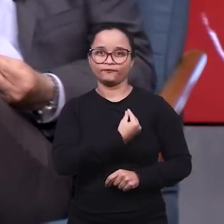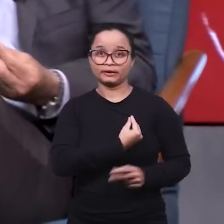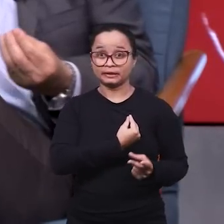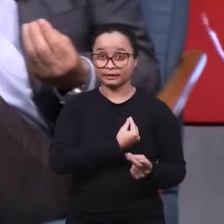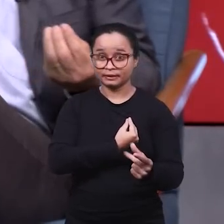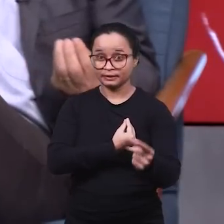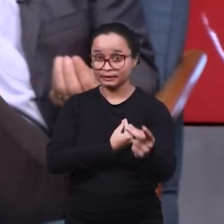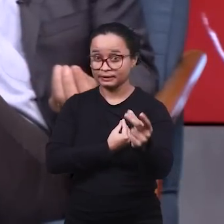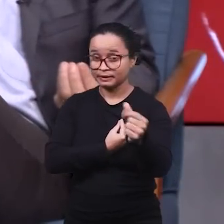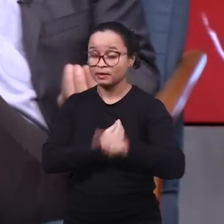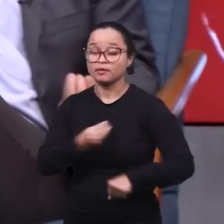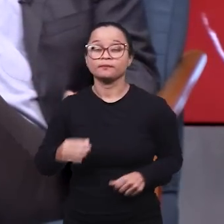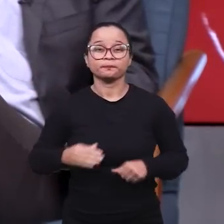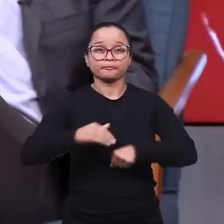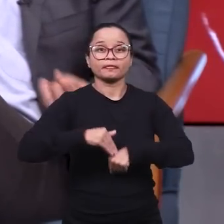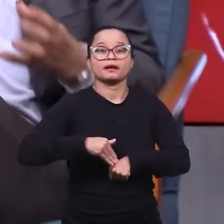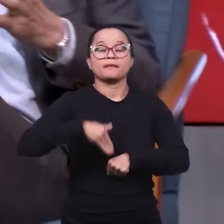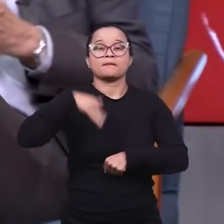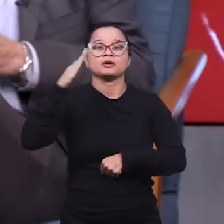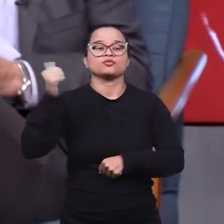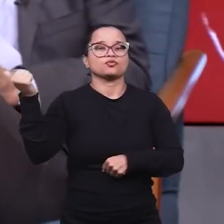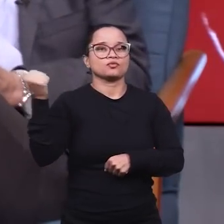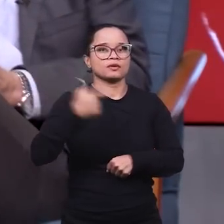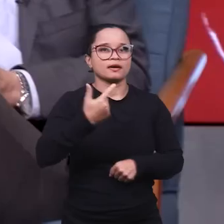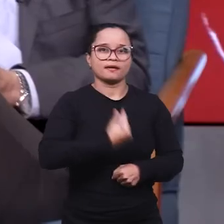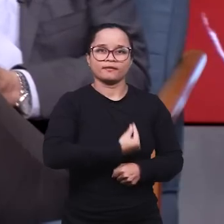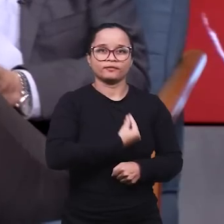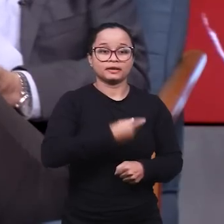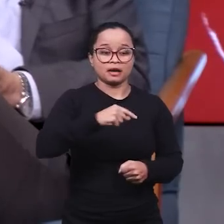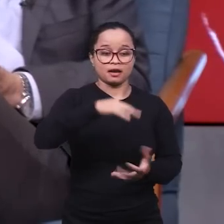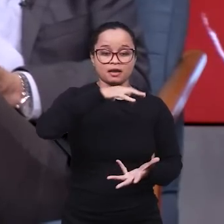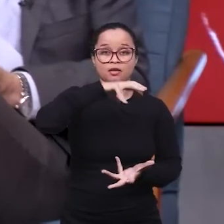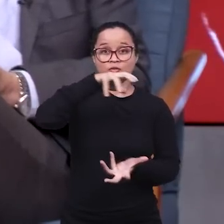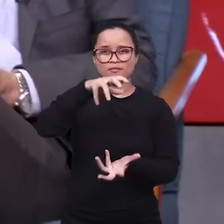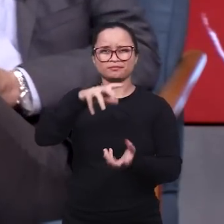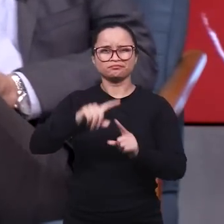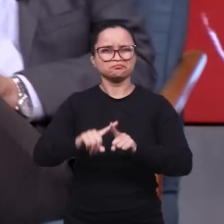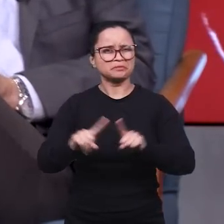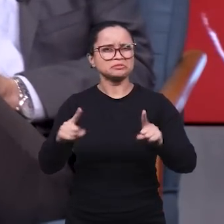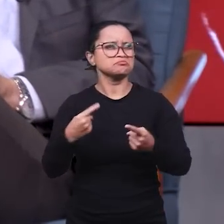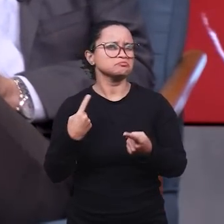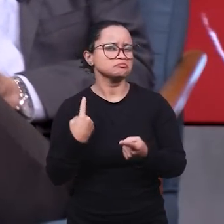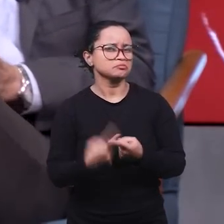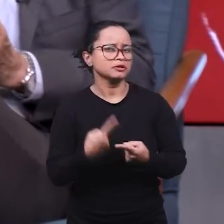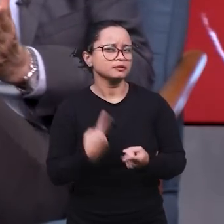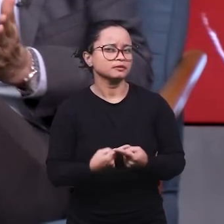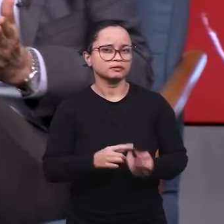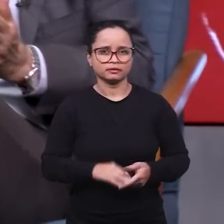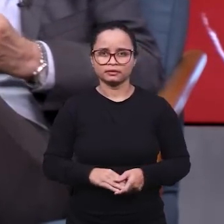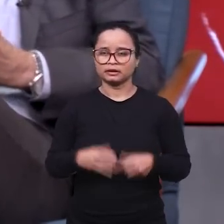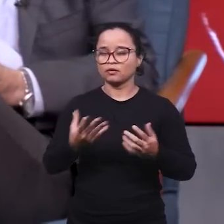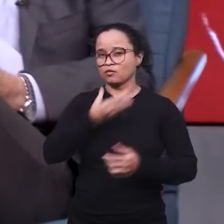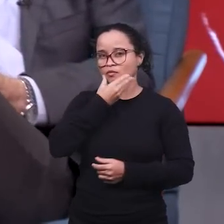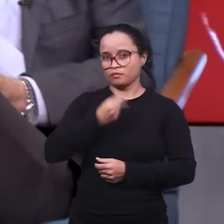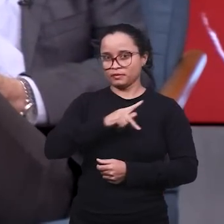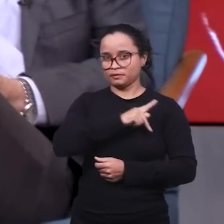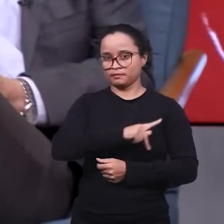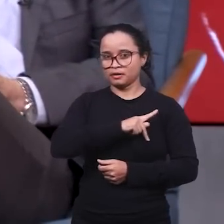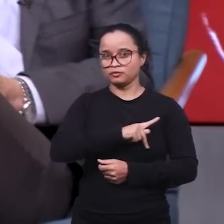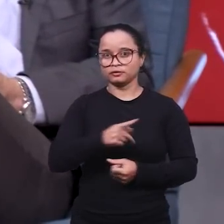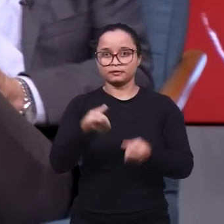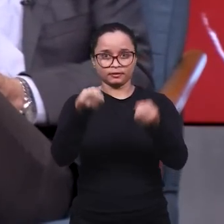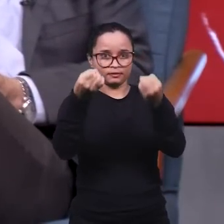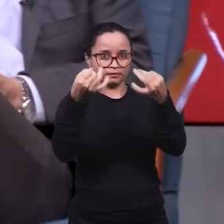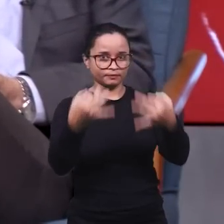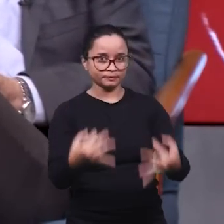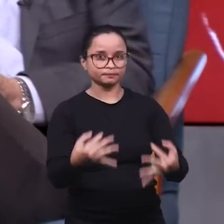maior do que a vida terrena. Mas por que isso? Paulo explica.